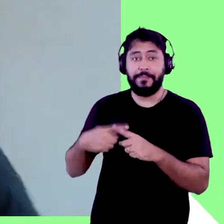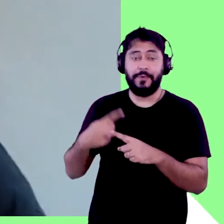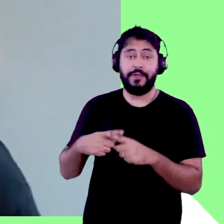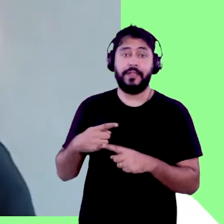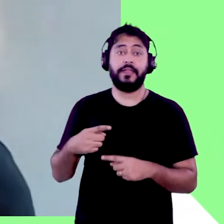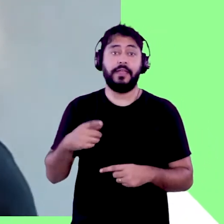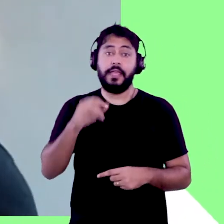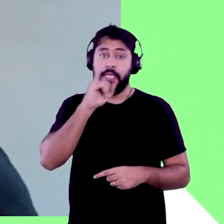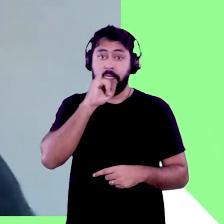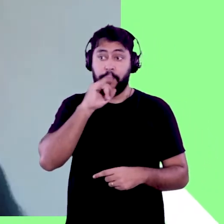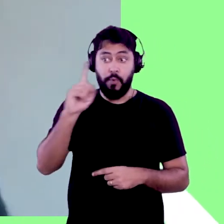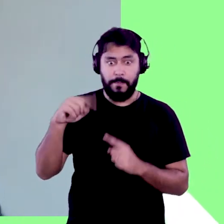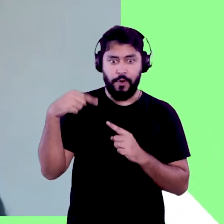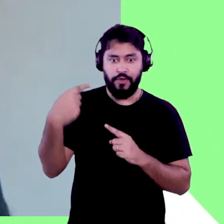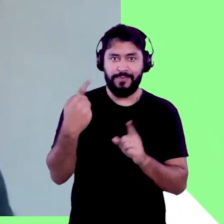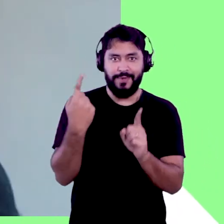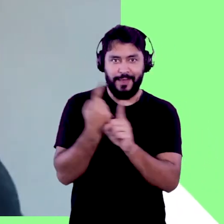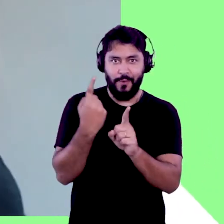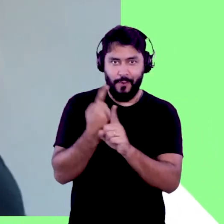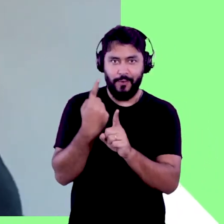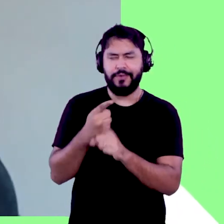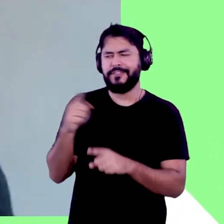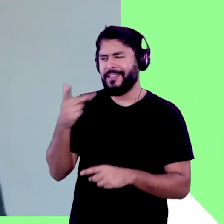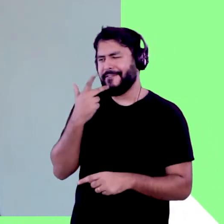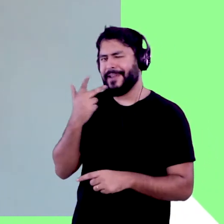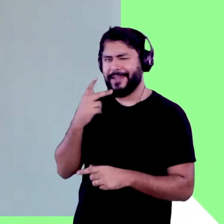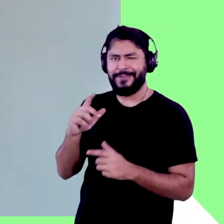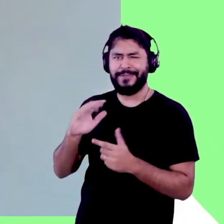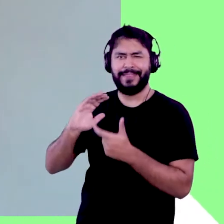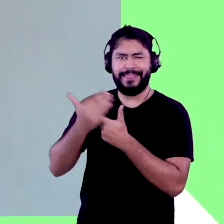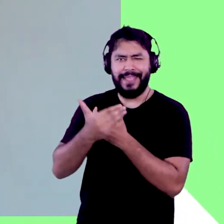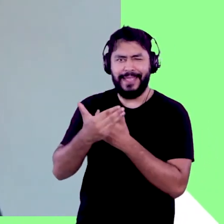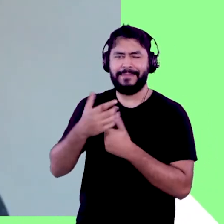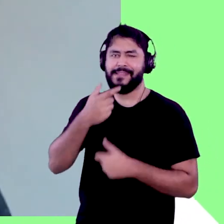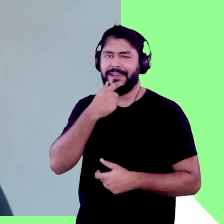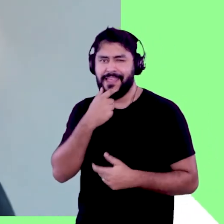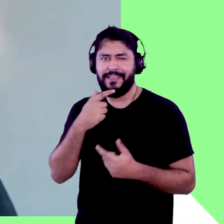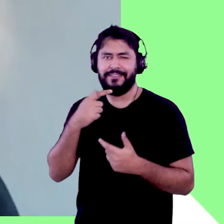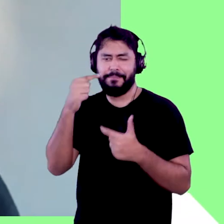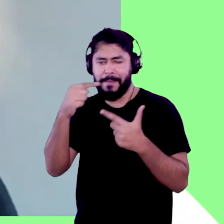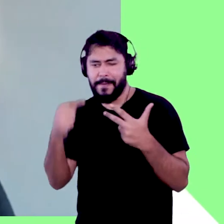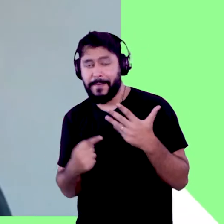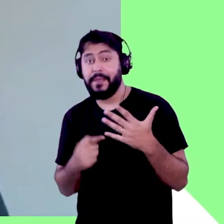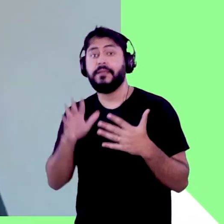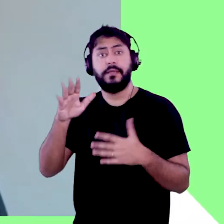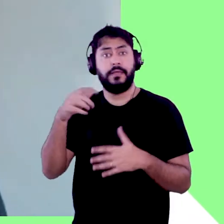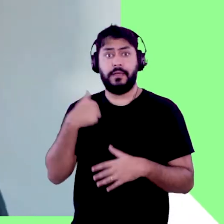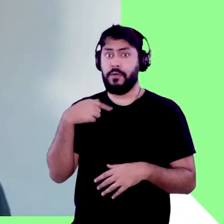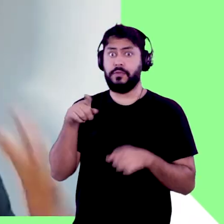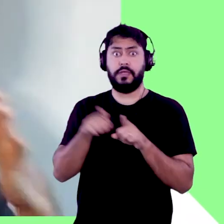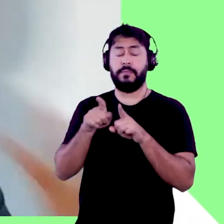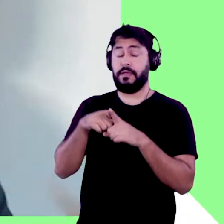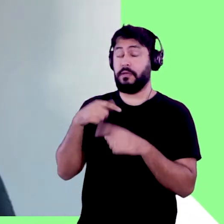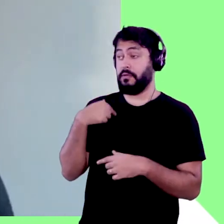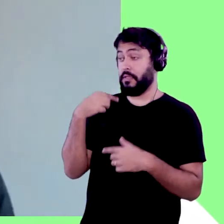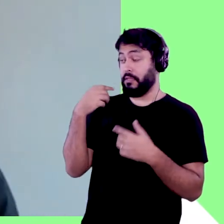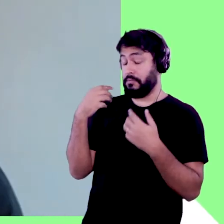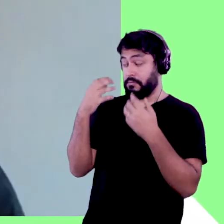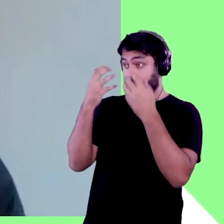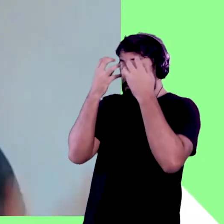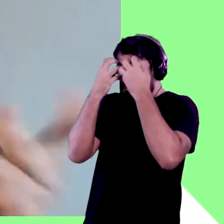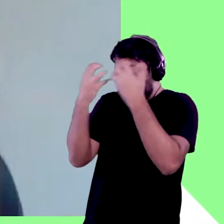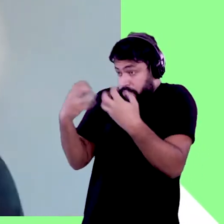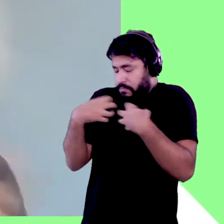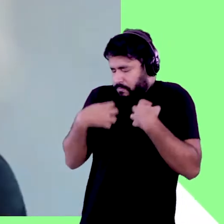para os próximos encontros também, que você está falando desses termos em inglês, né? O I, o X. Eu também viajei, assim, quando eu vi a primeira vez, eu falei, o que é